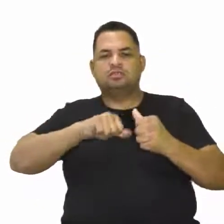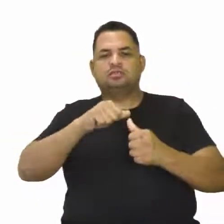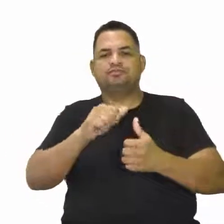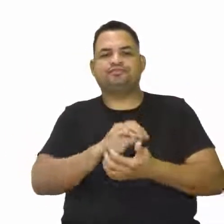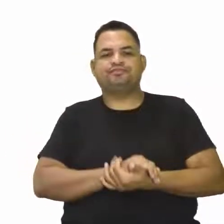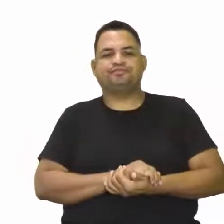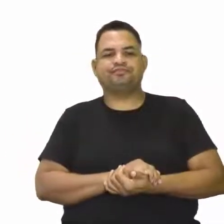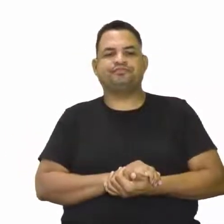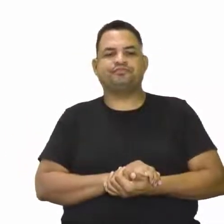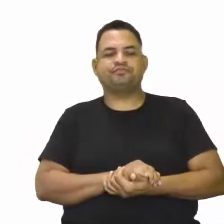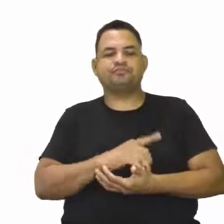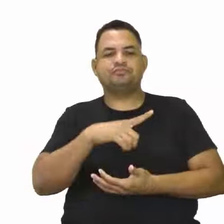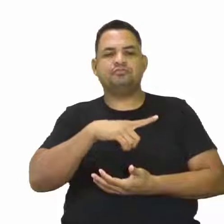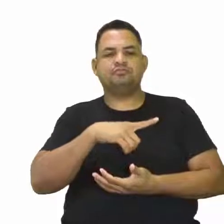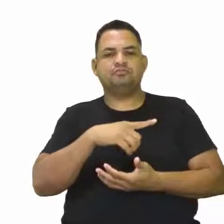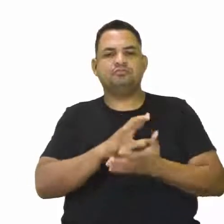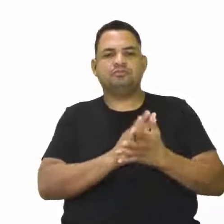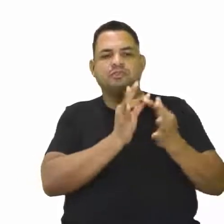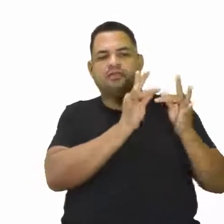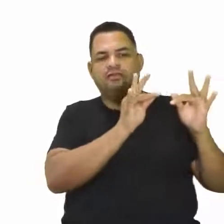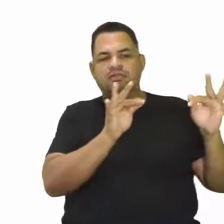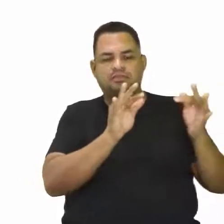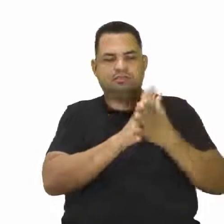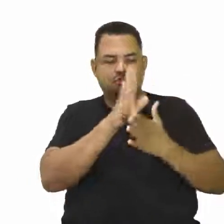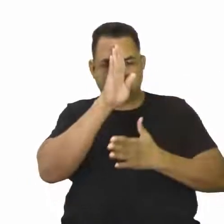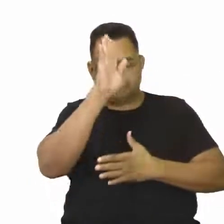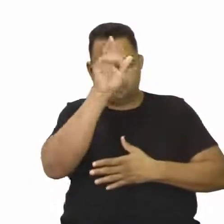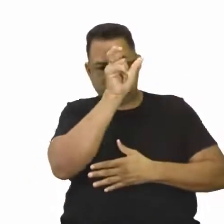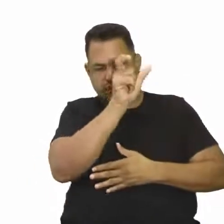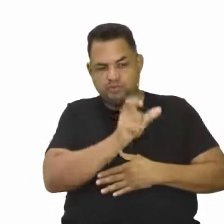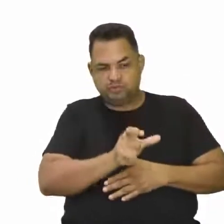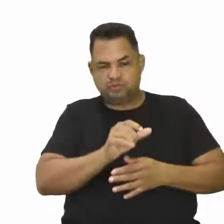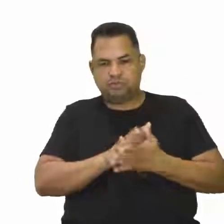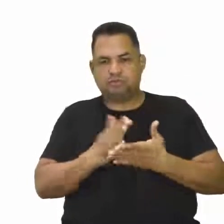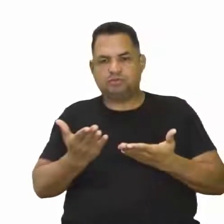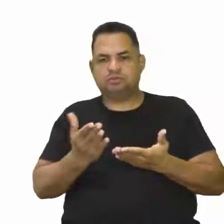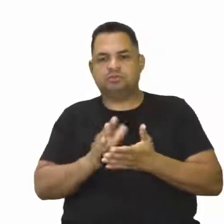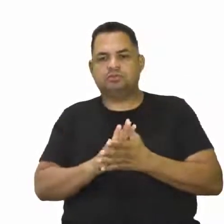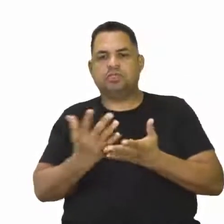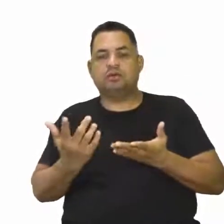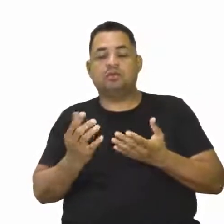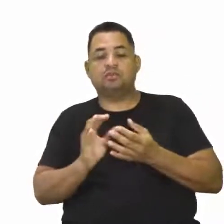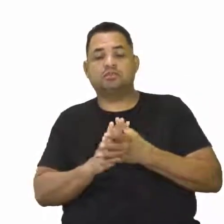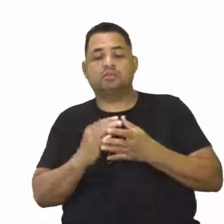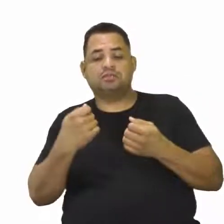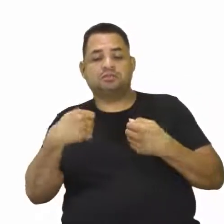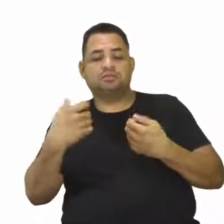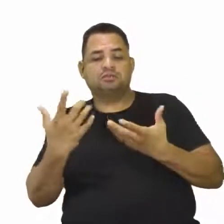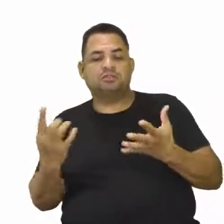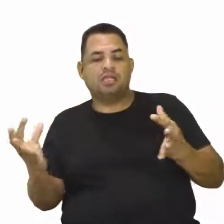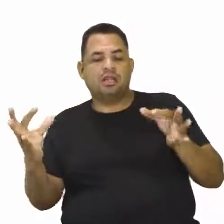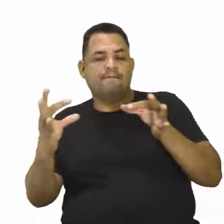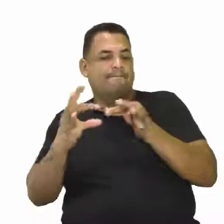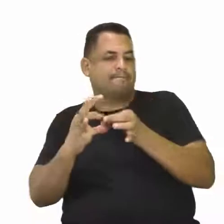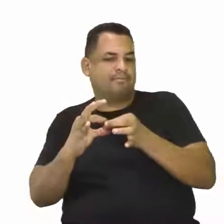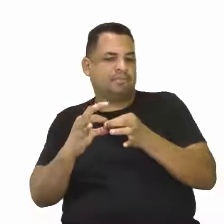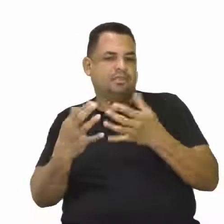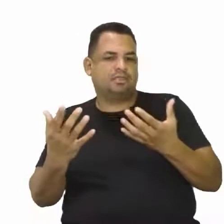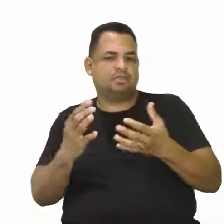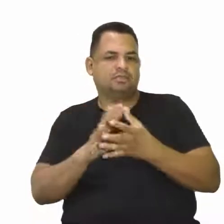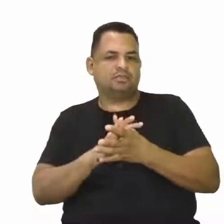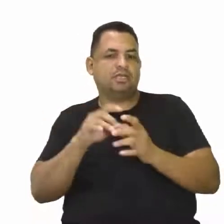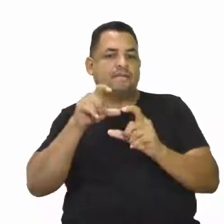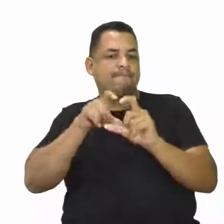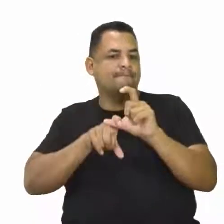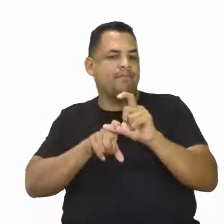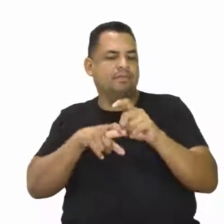uma oração principal, que vai ter o seu sujeito e o predicado, e a oração que depende dela, que é subordinada a ela, que